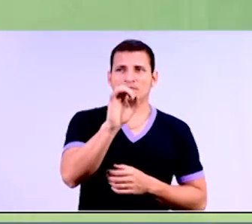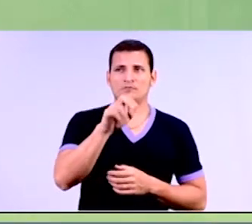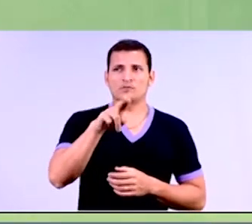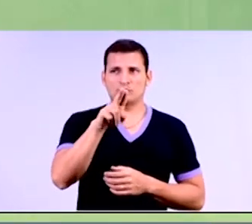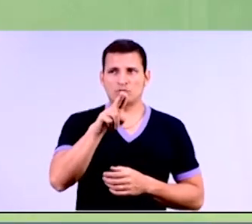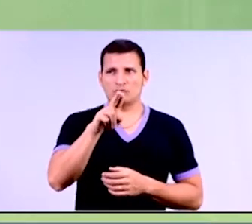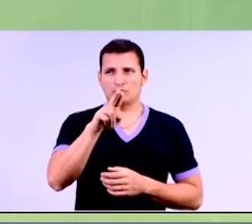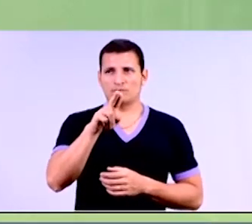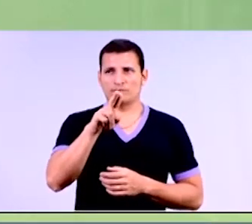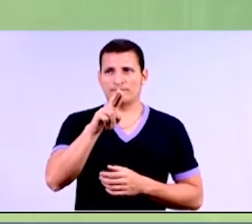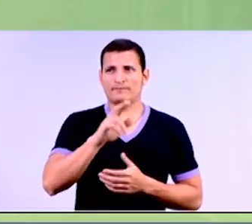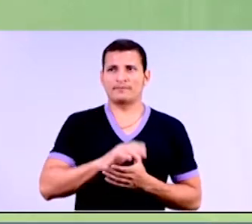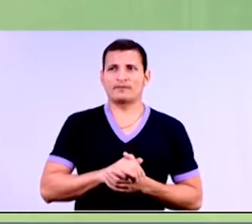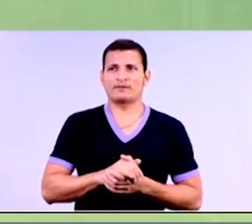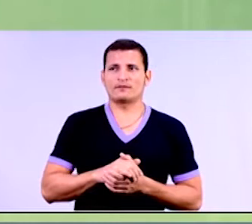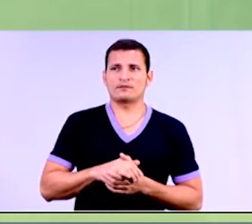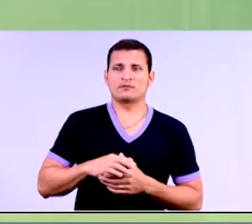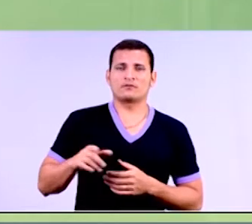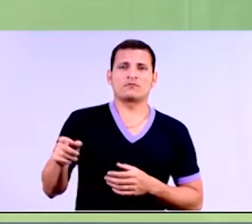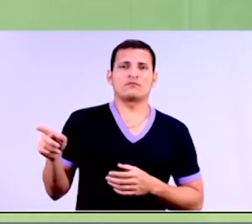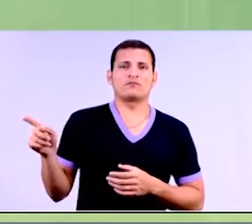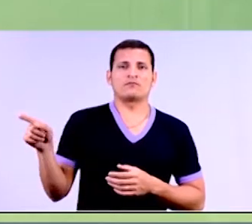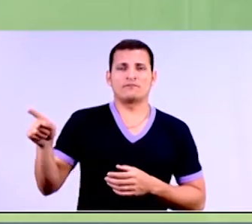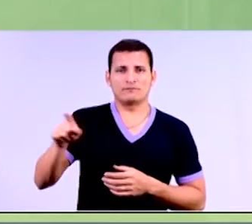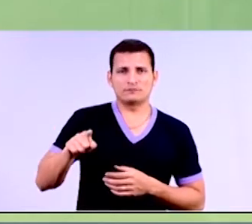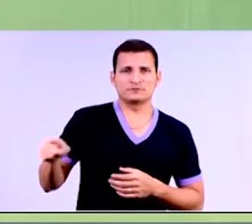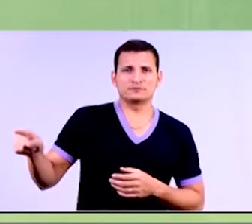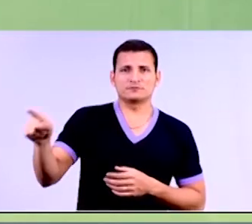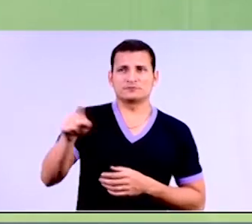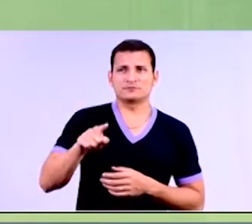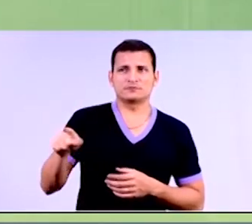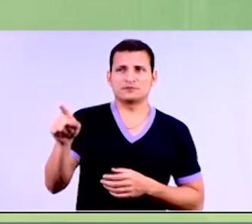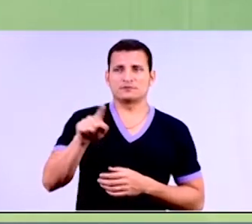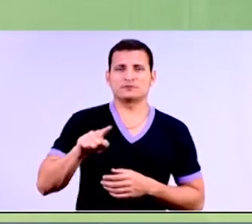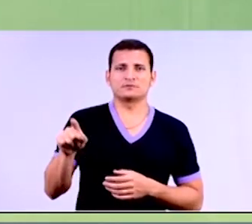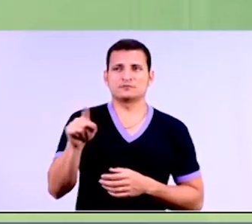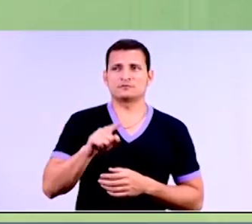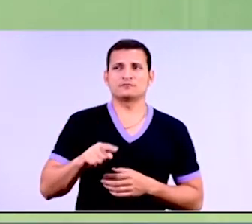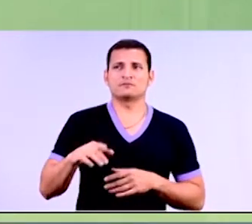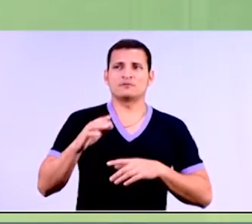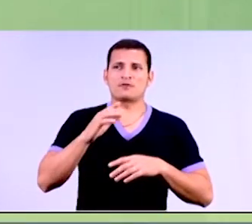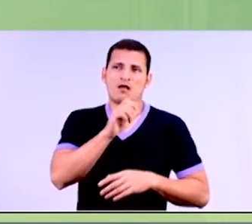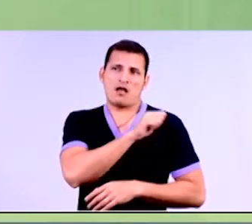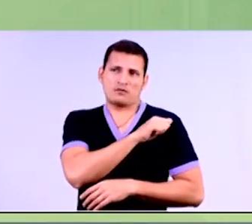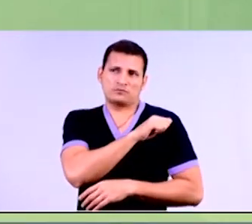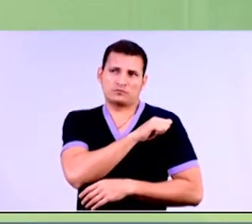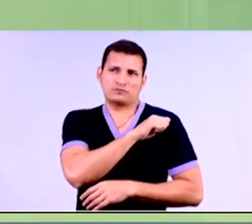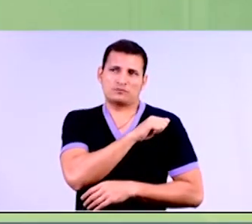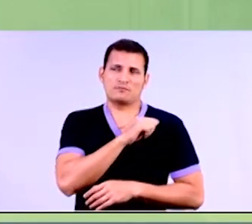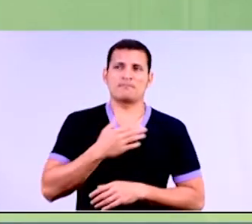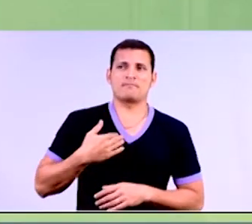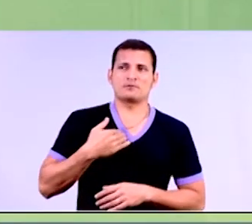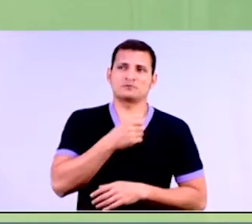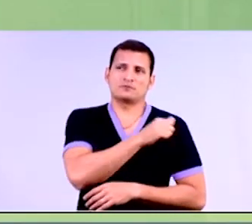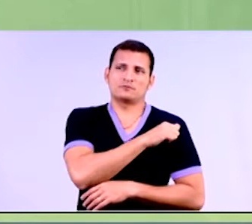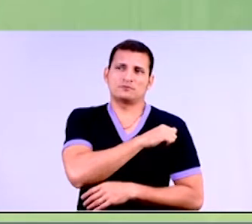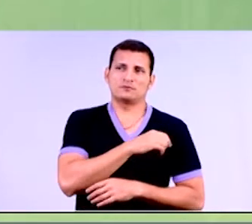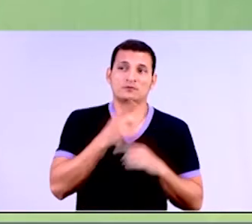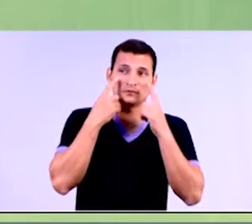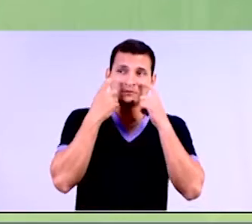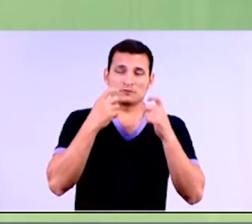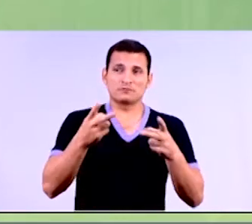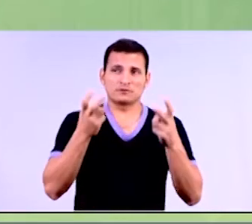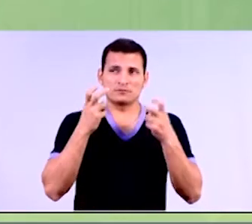You are my students. Vocês são meus alunos. Interessante perceber que o que faz eu saber que o you,